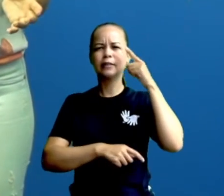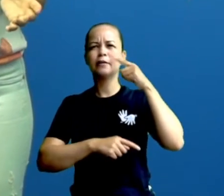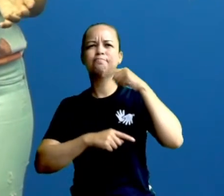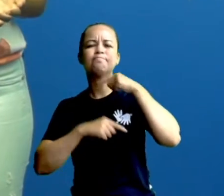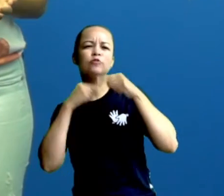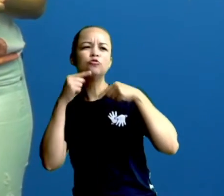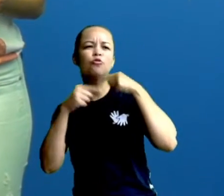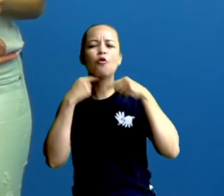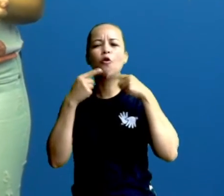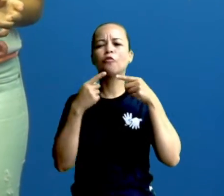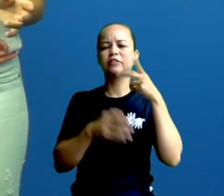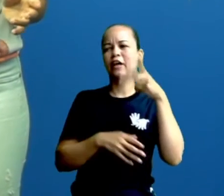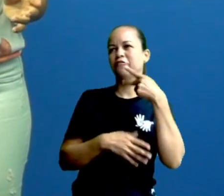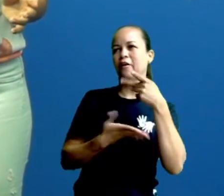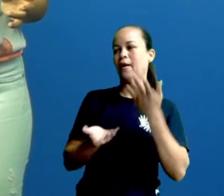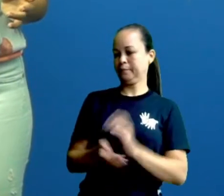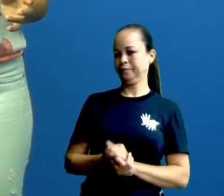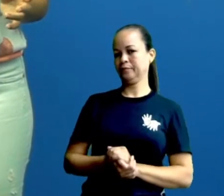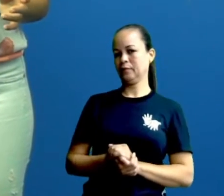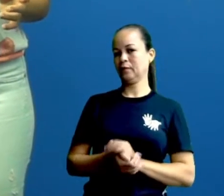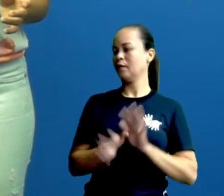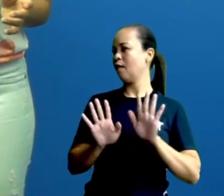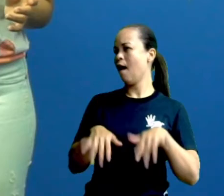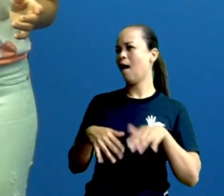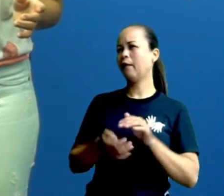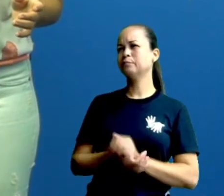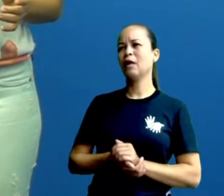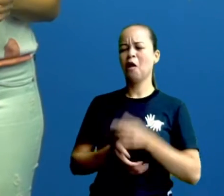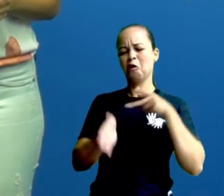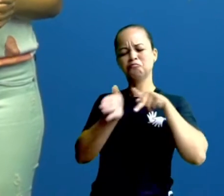assim, vou pesquisar.